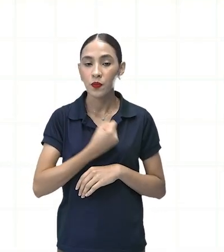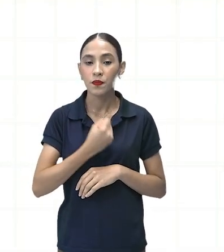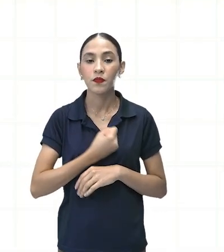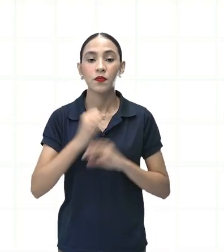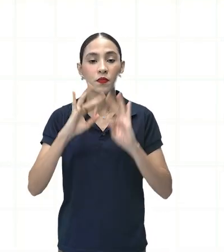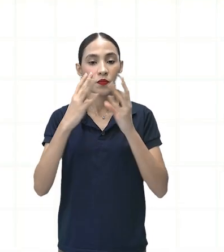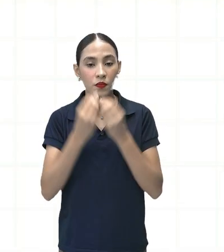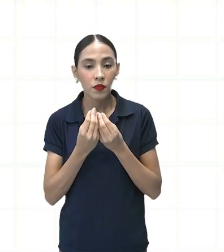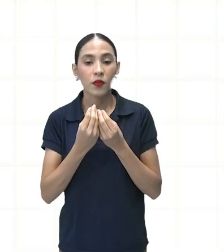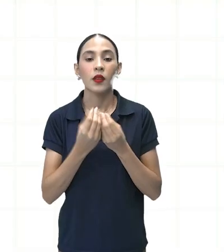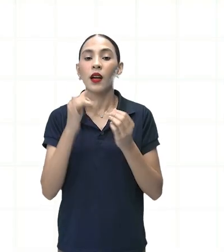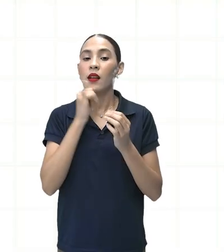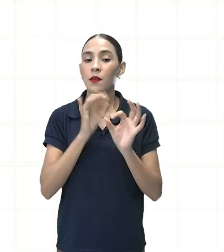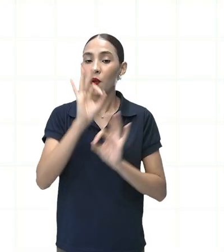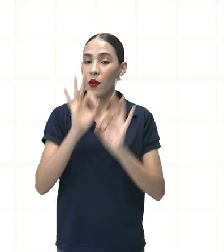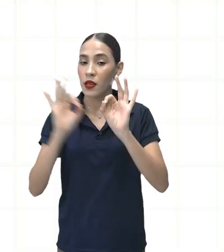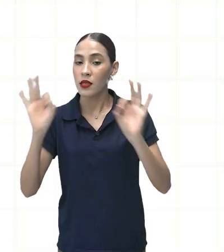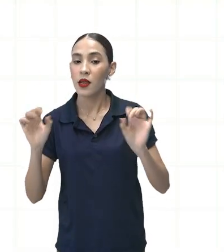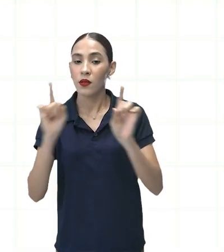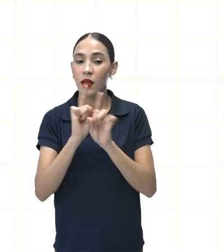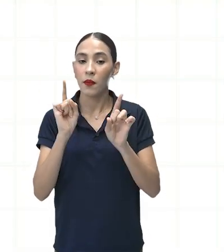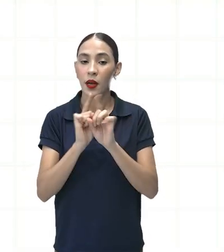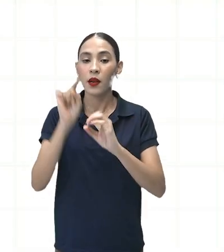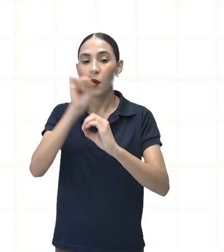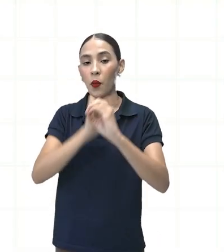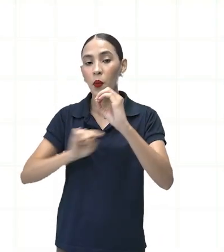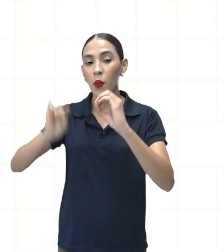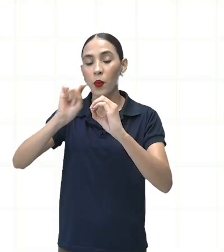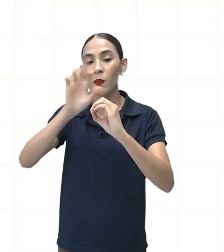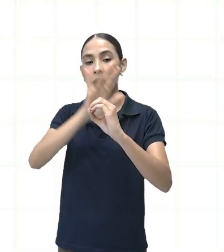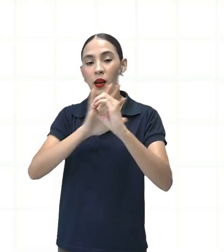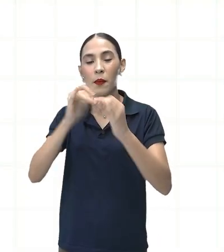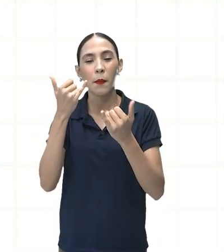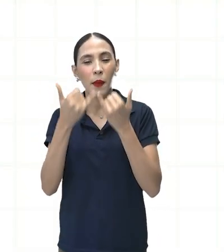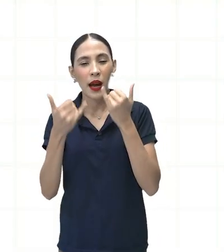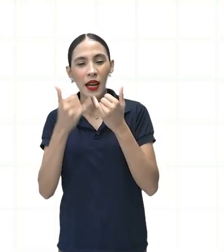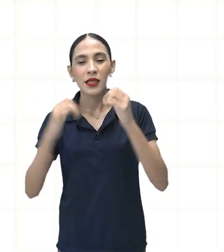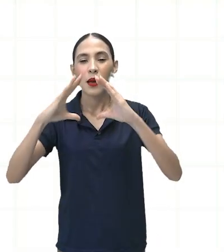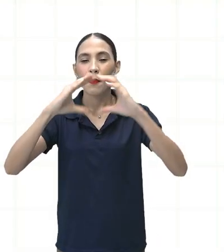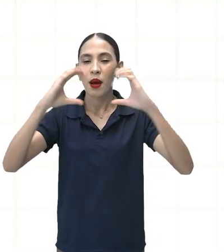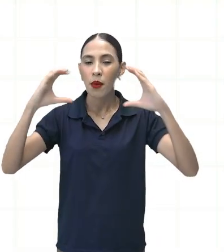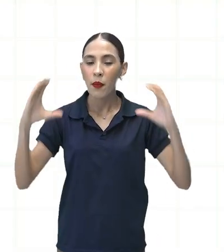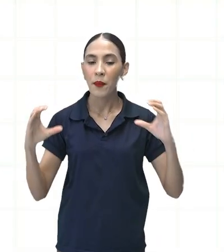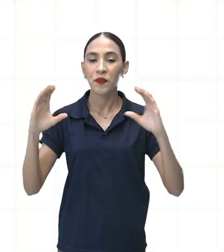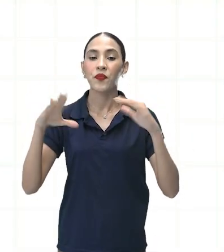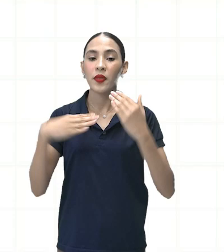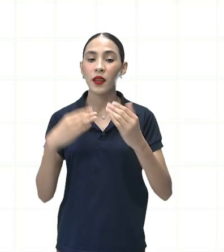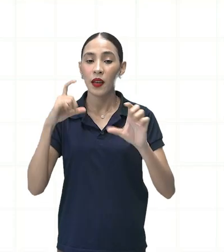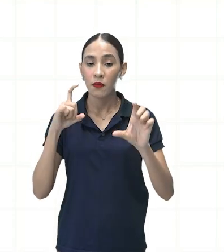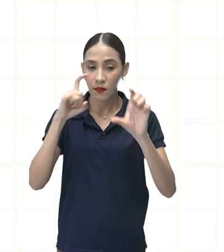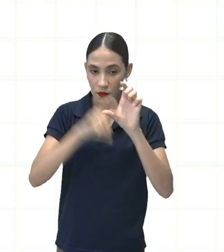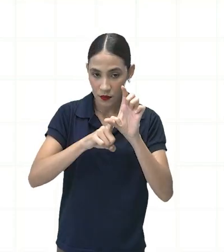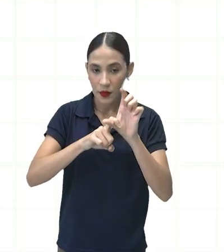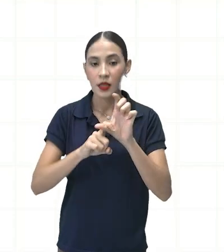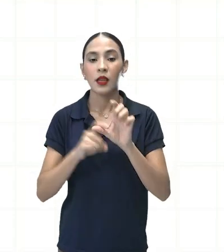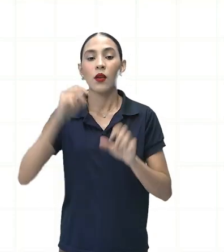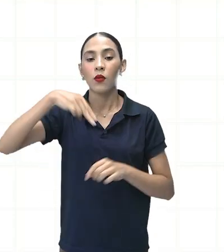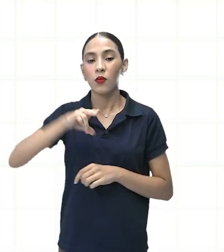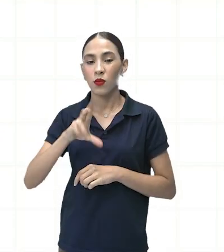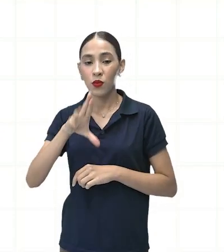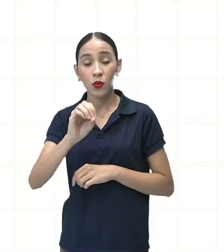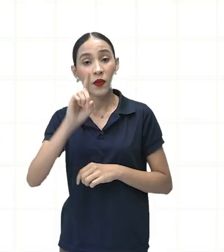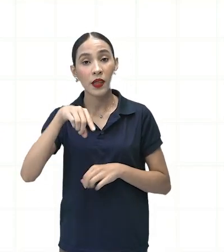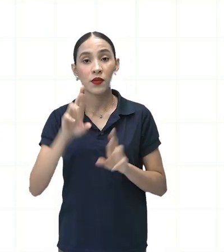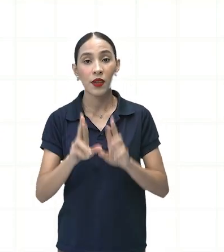extremamente diminutas e sua distribuição em torno do núcleo do átomo se assemelha a uma nuvem, que está presa a esse núcleo. É